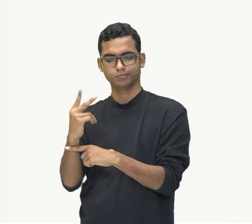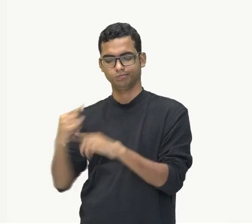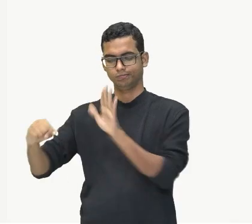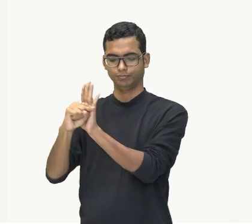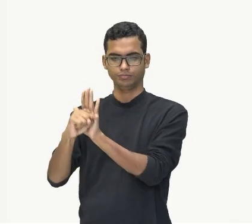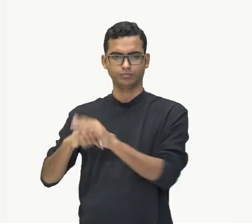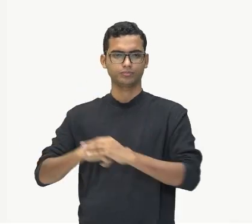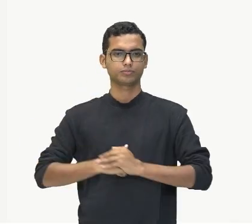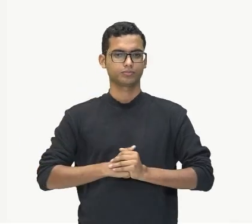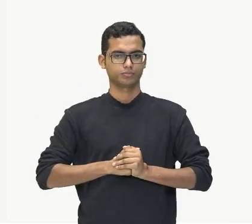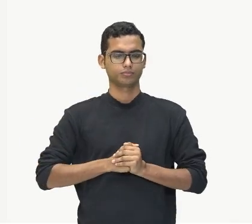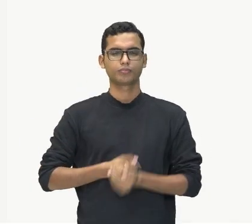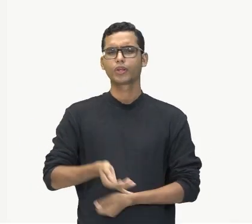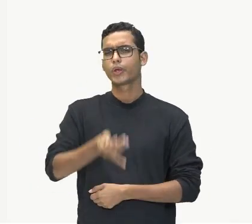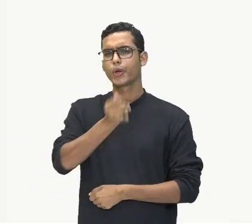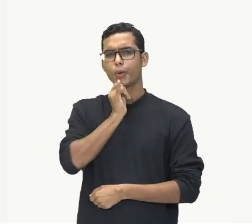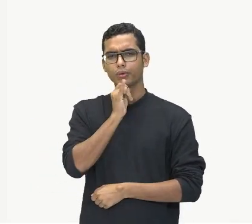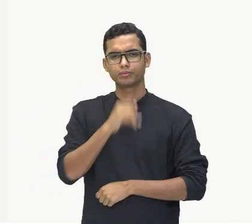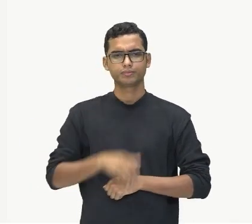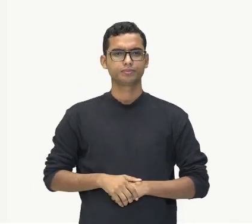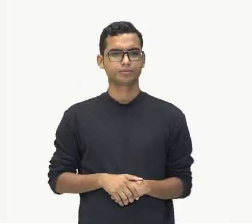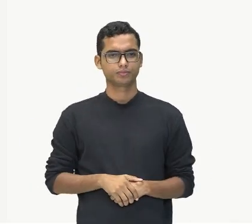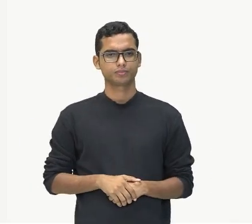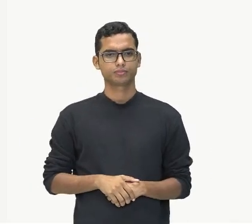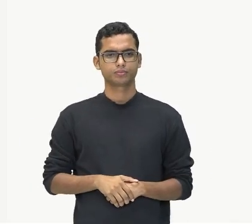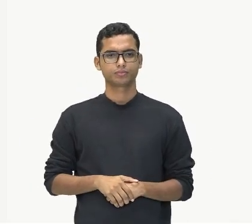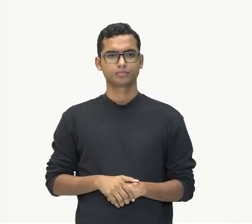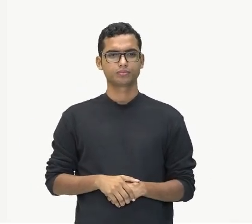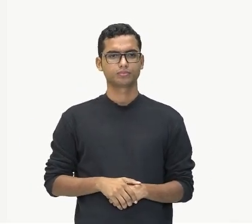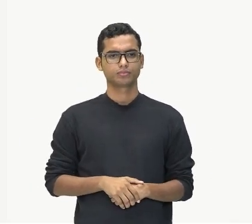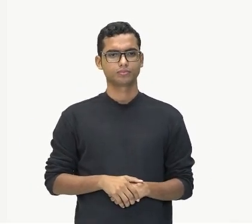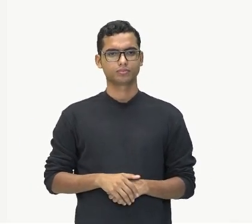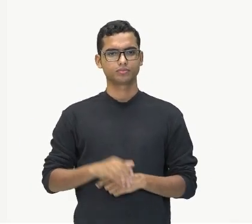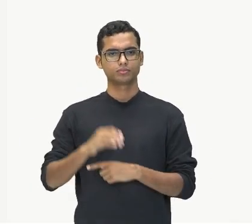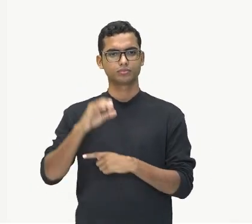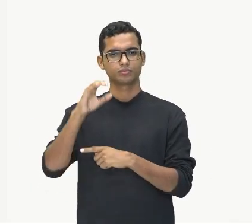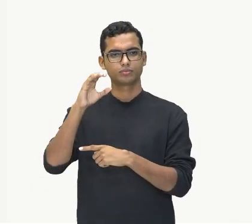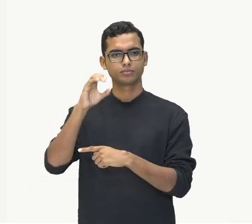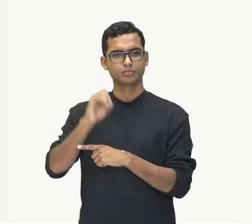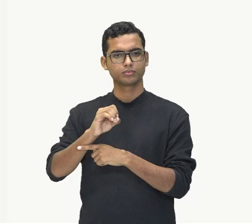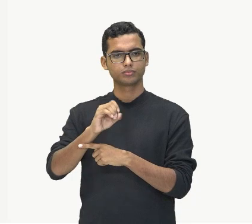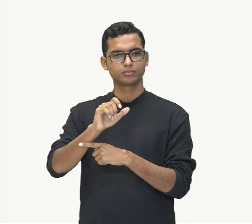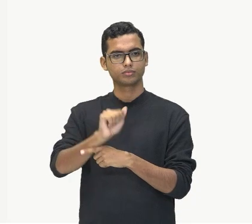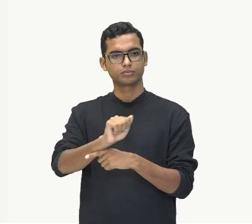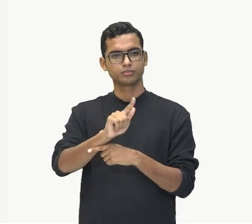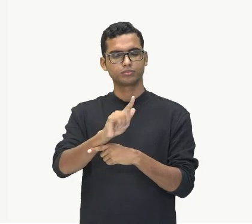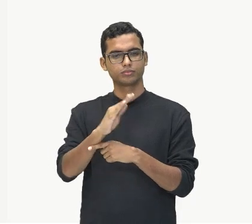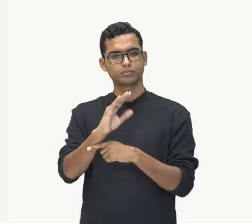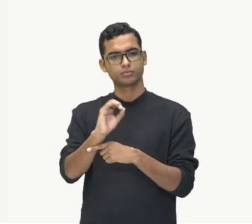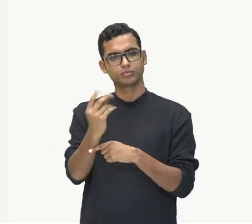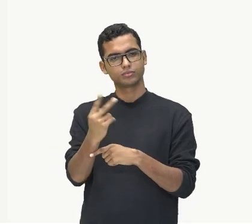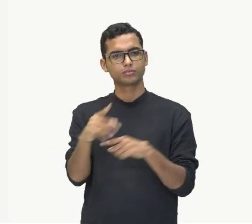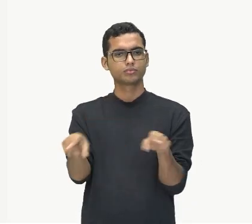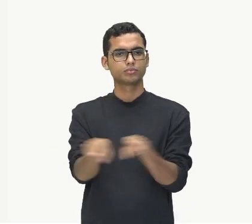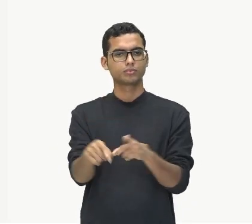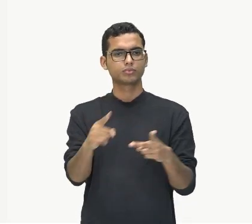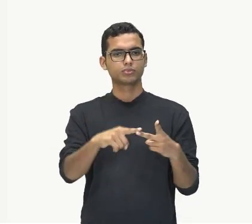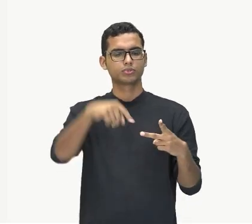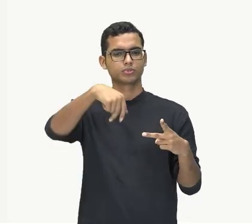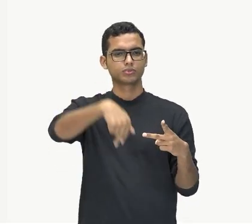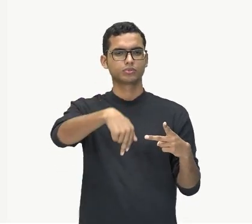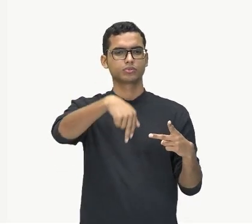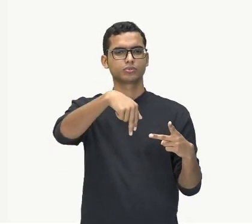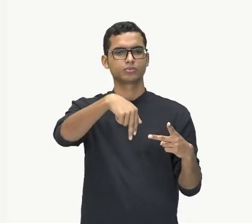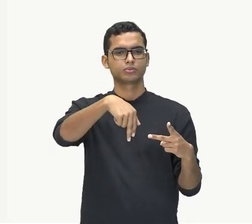aqui nós temos como exemplo hidróxido de prata, hidróxido de sódio. De base,